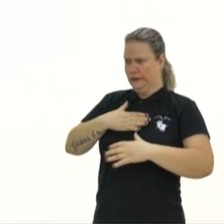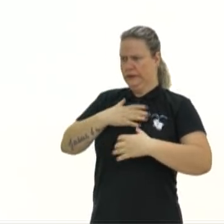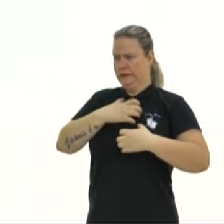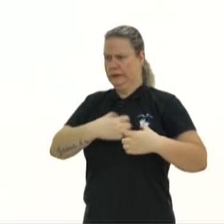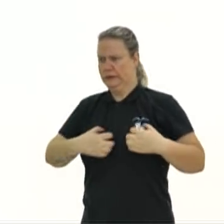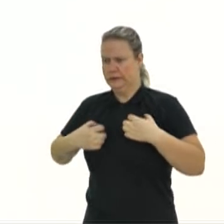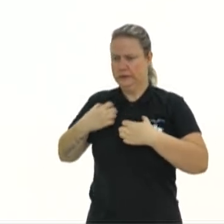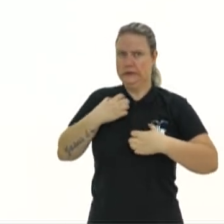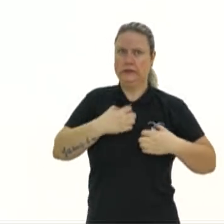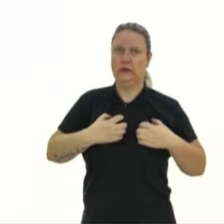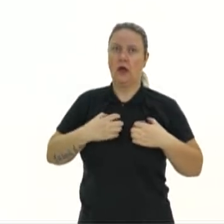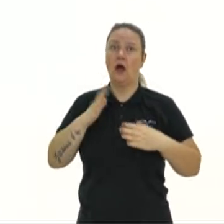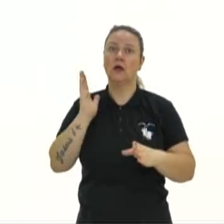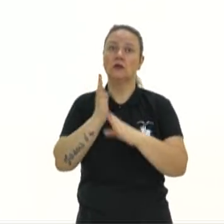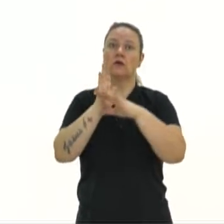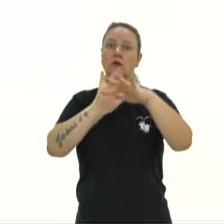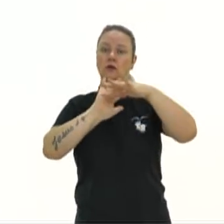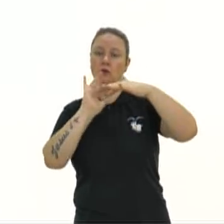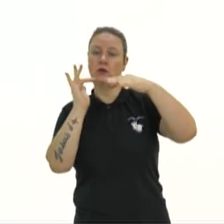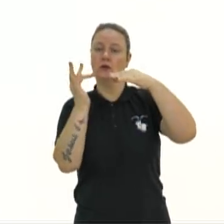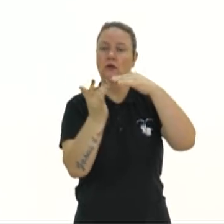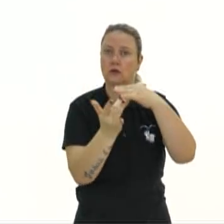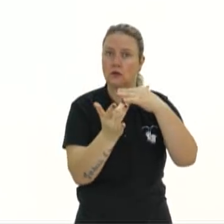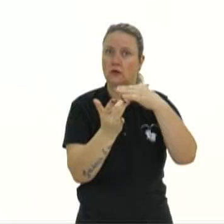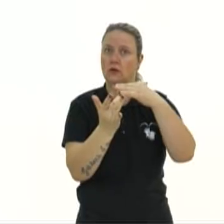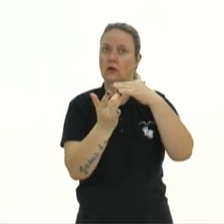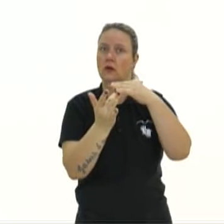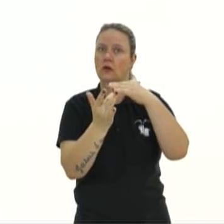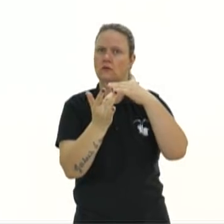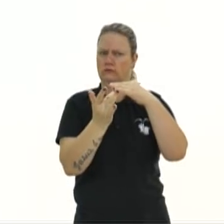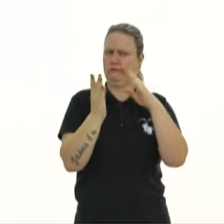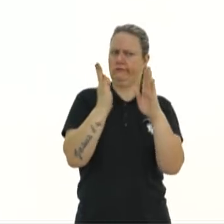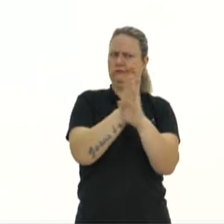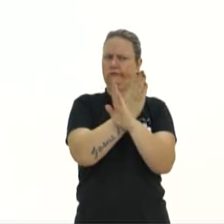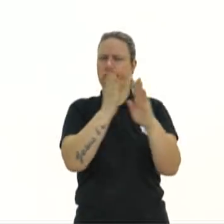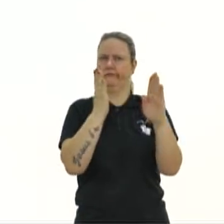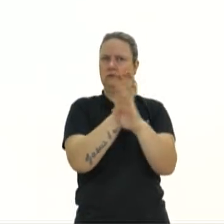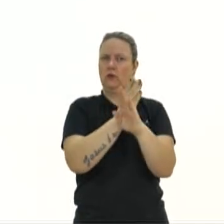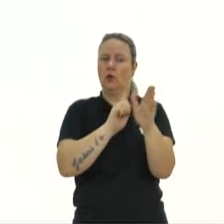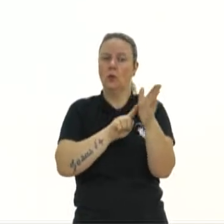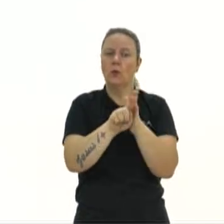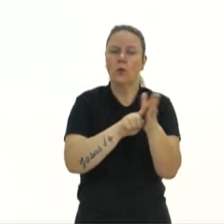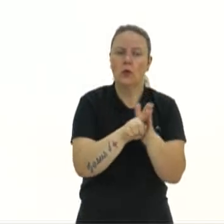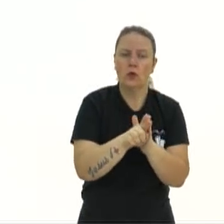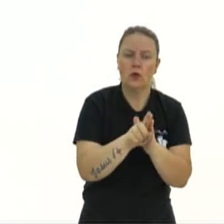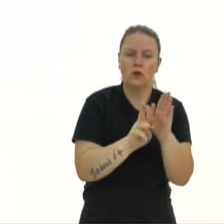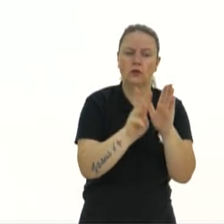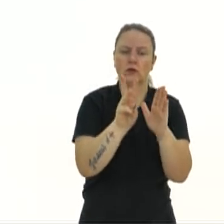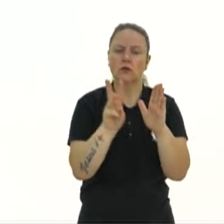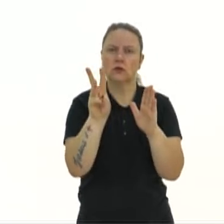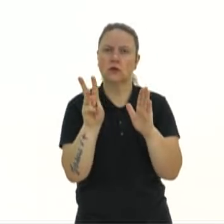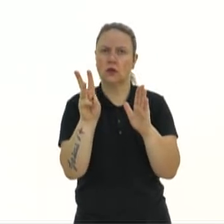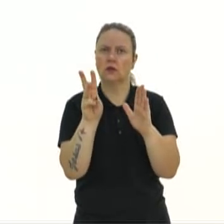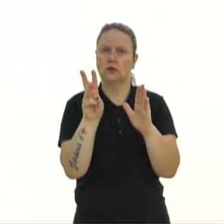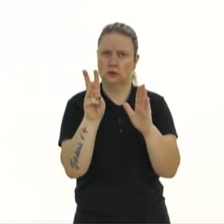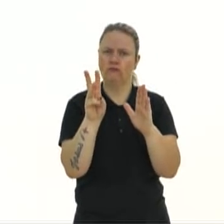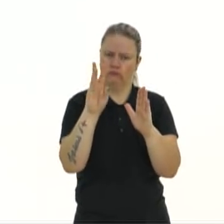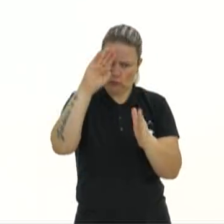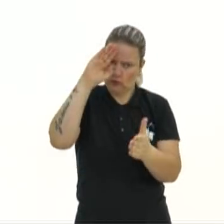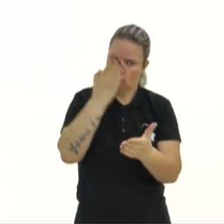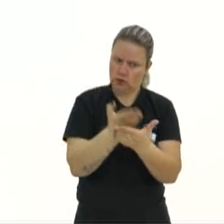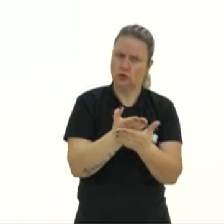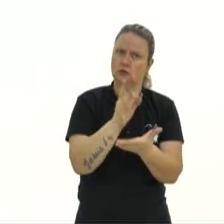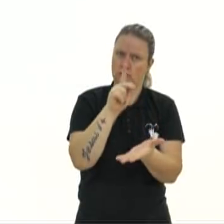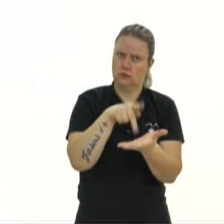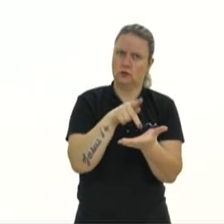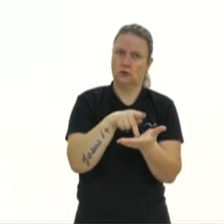redes sociais, desconfie e cheque em algum site de confiança. Juliana Gragnani, da